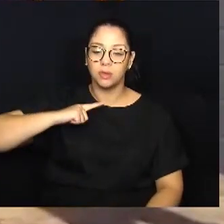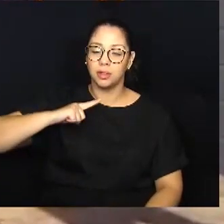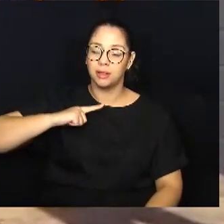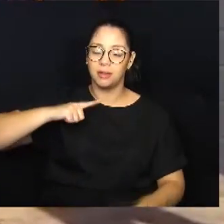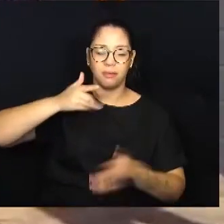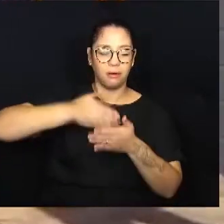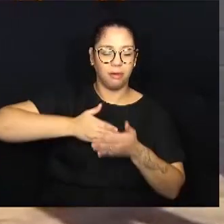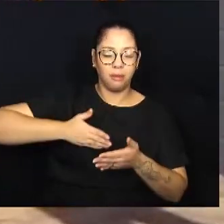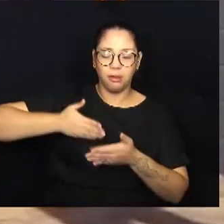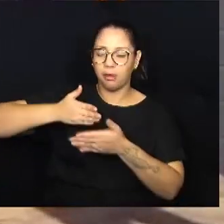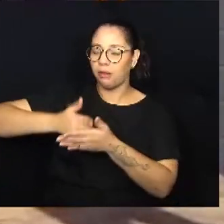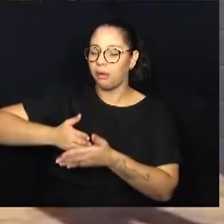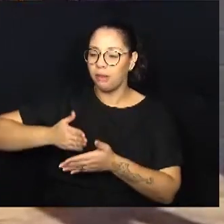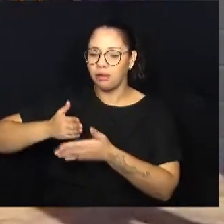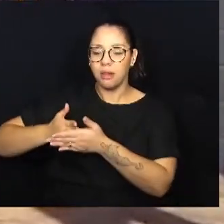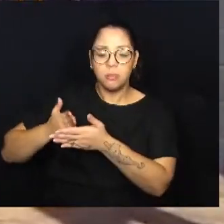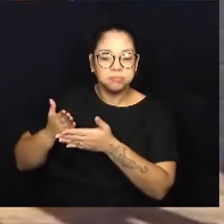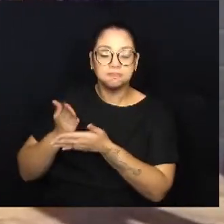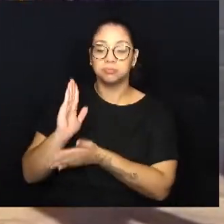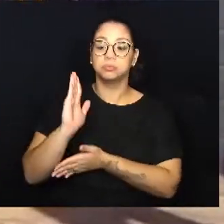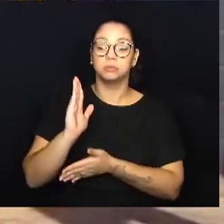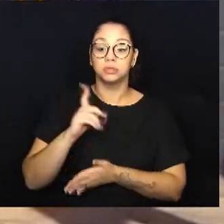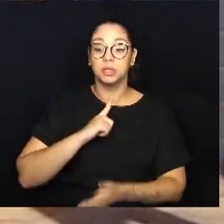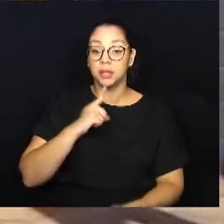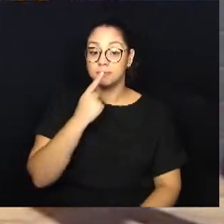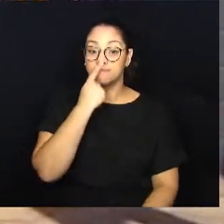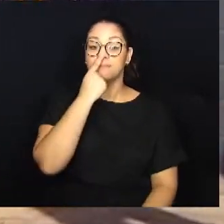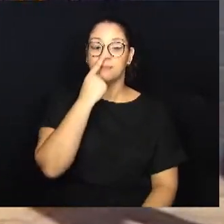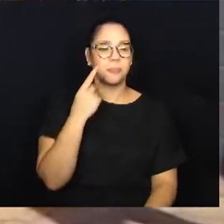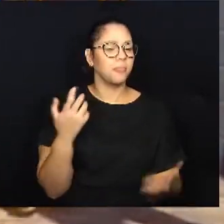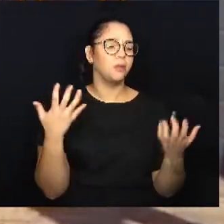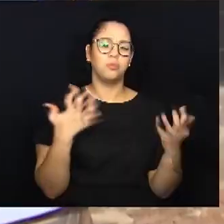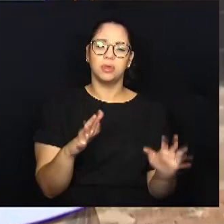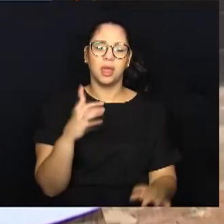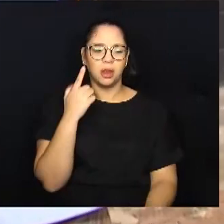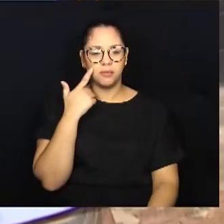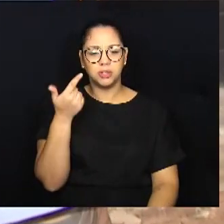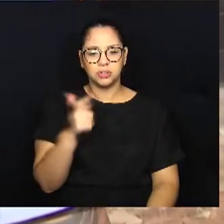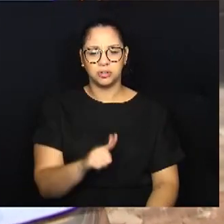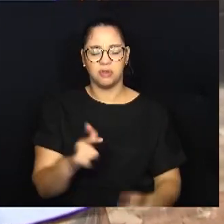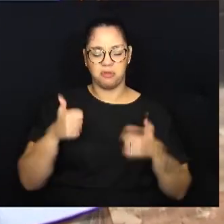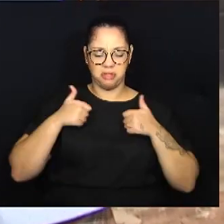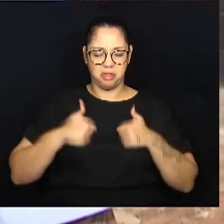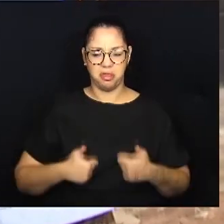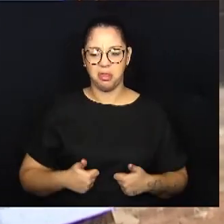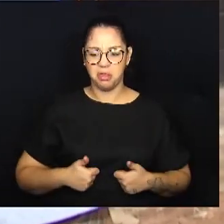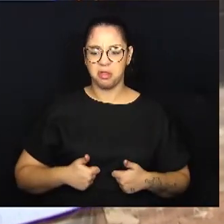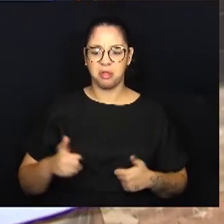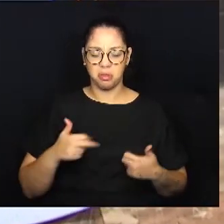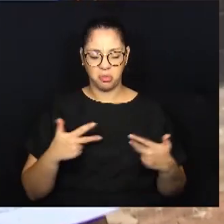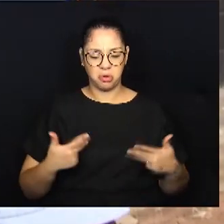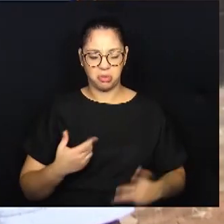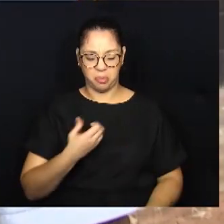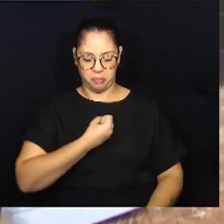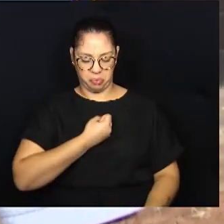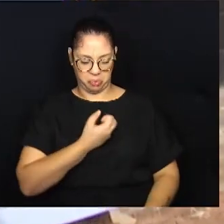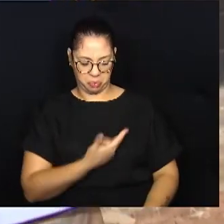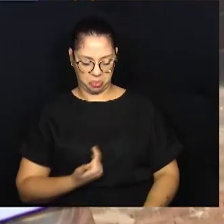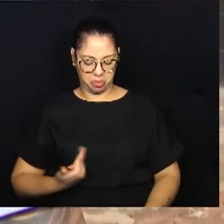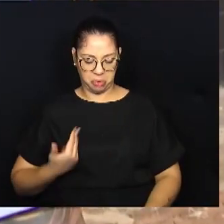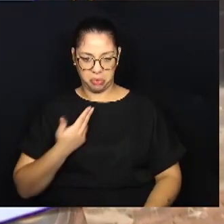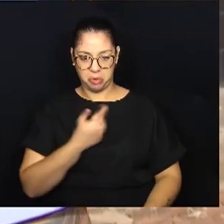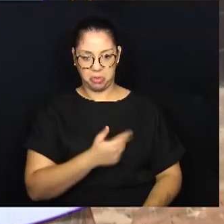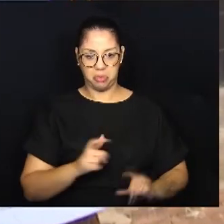limites e servem de inspiração. Eu não quero mais ver camisas com simbologias e nem mesmo com fotos